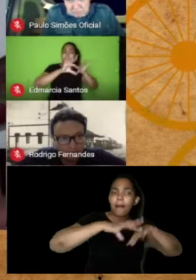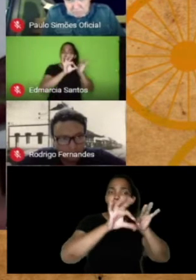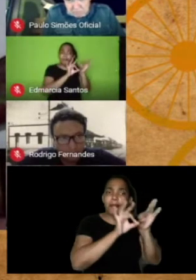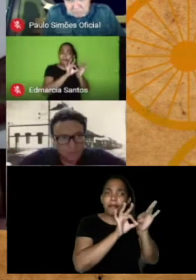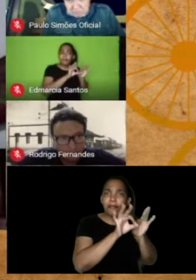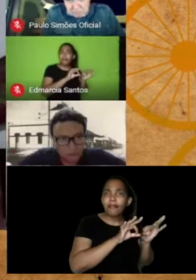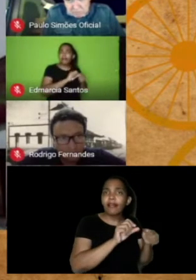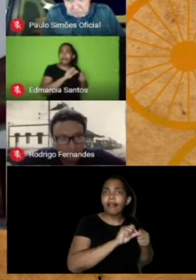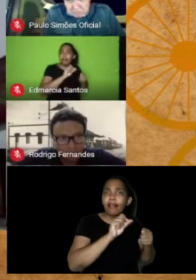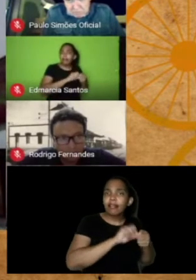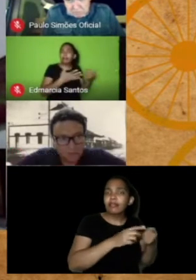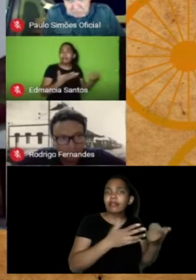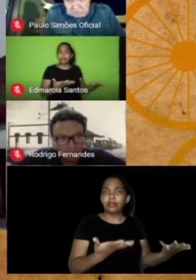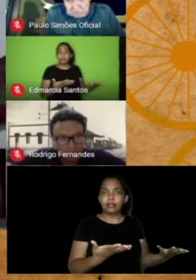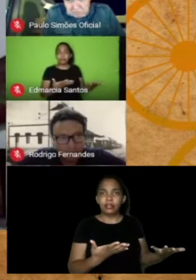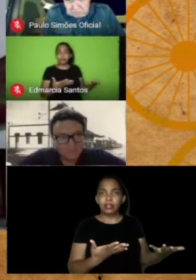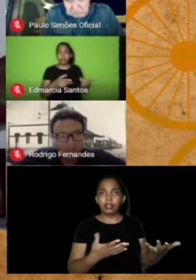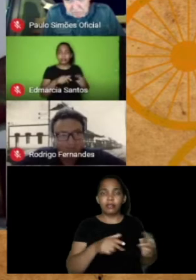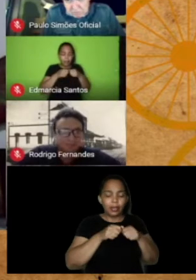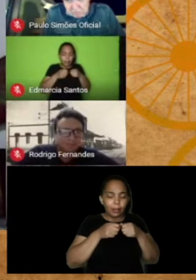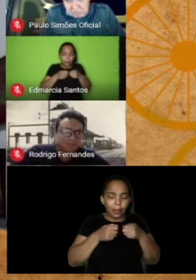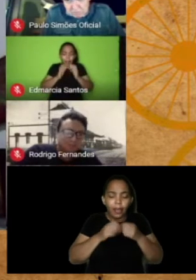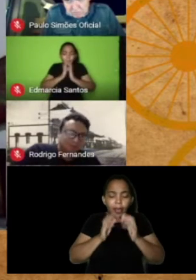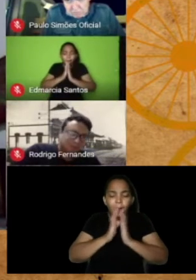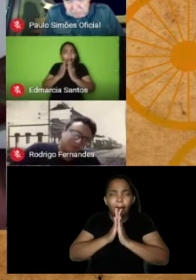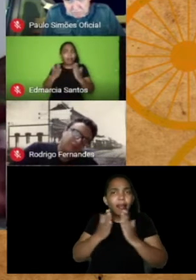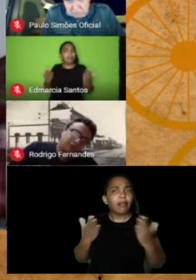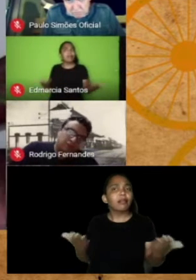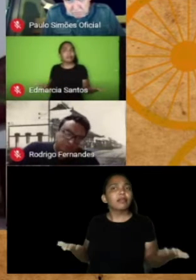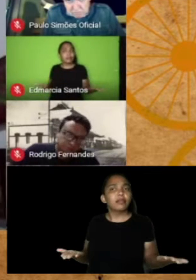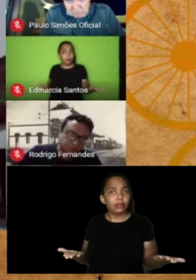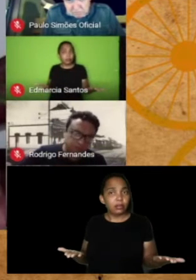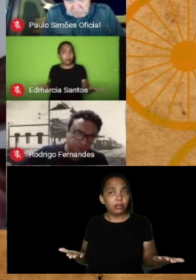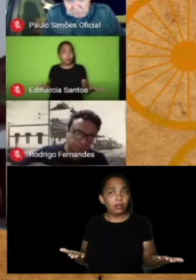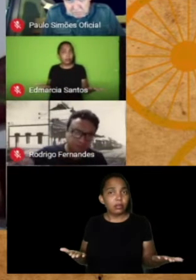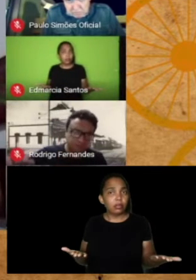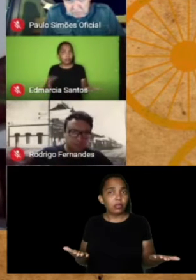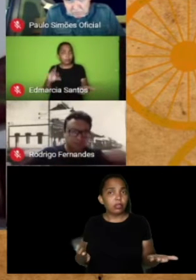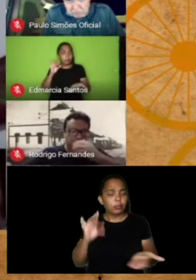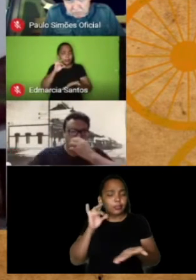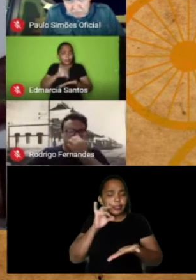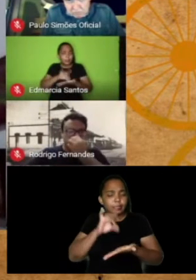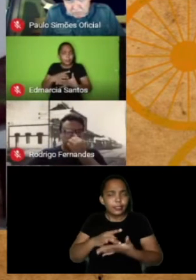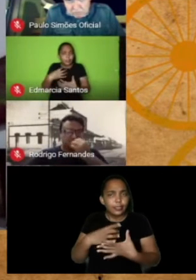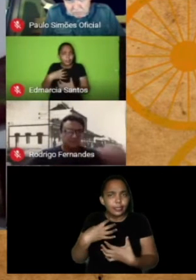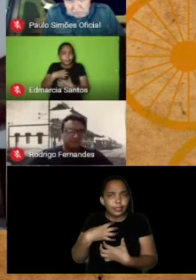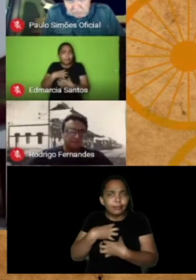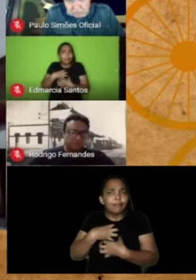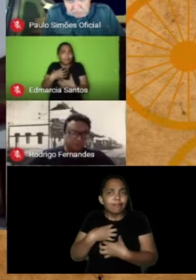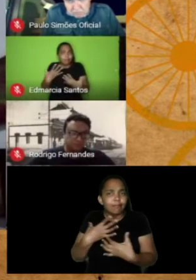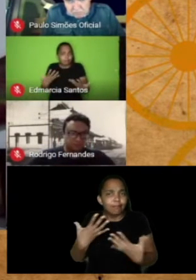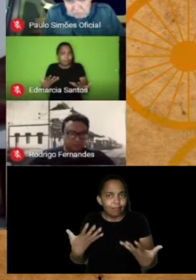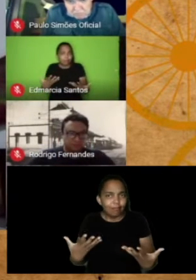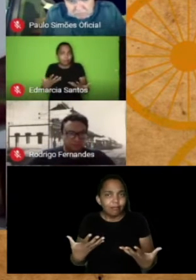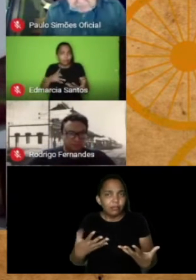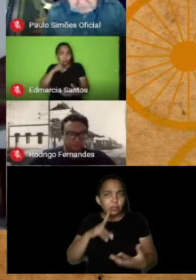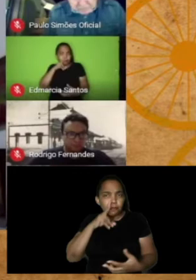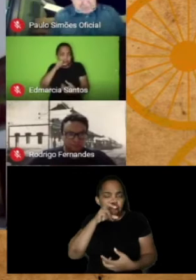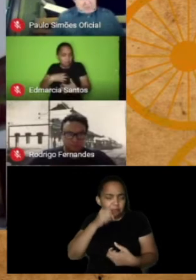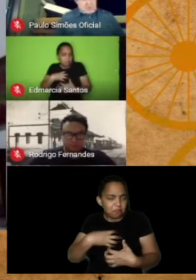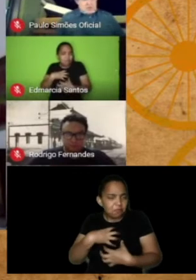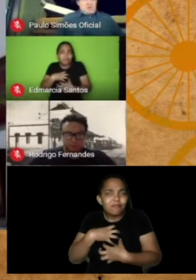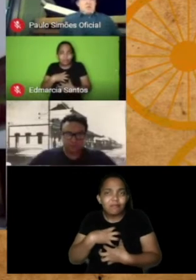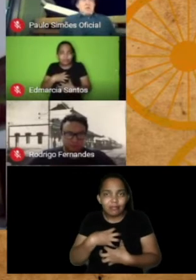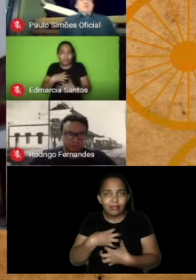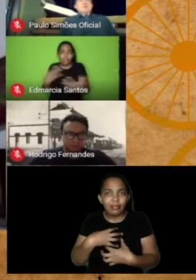a sua novena, certo? Com a fidelidade, com a força,